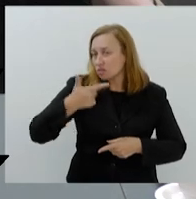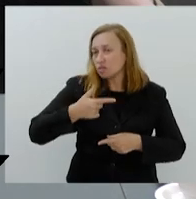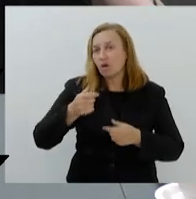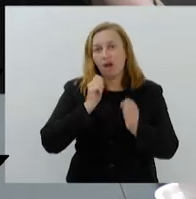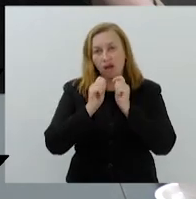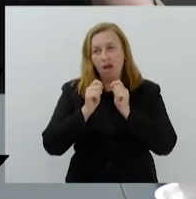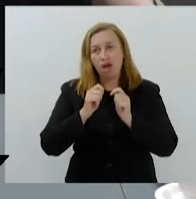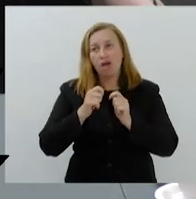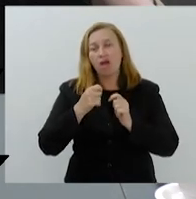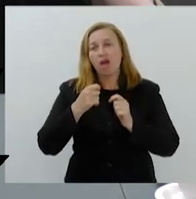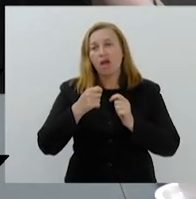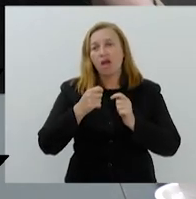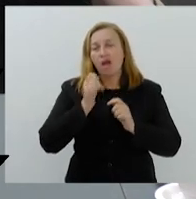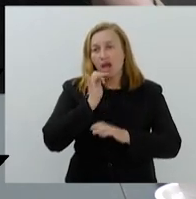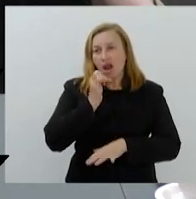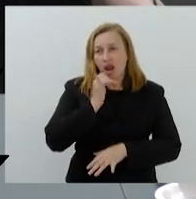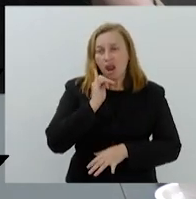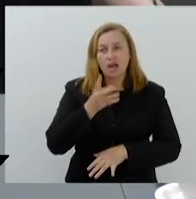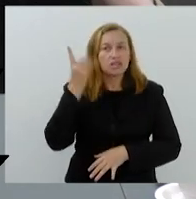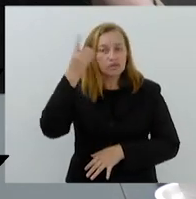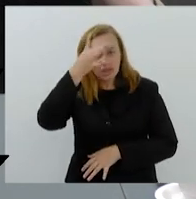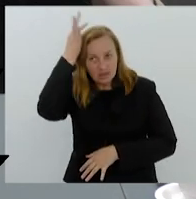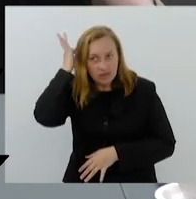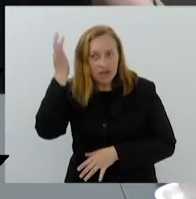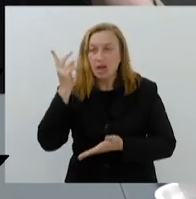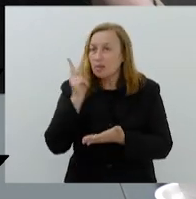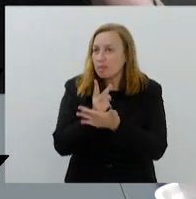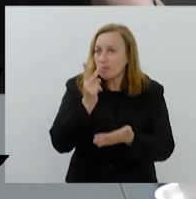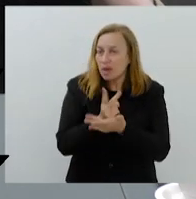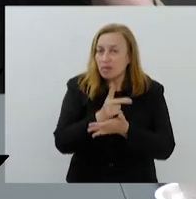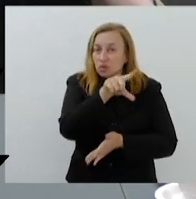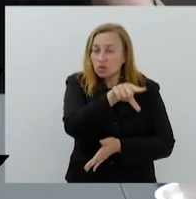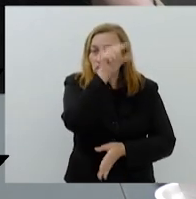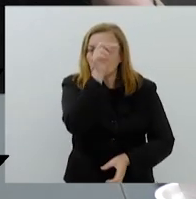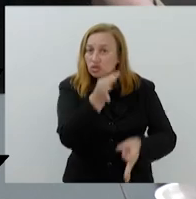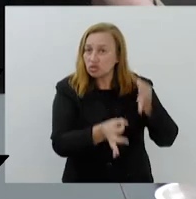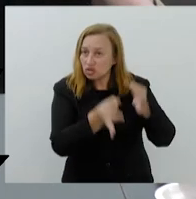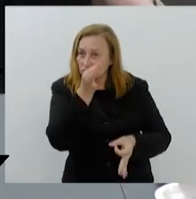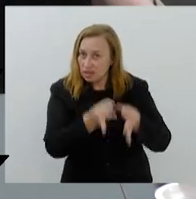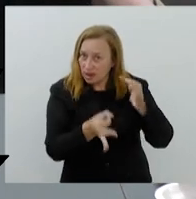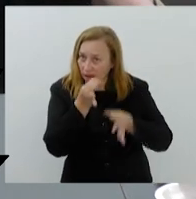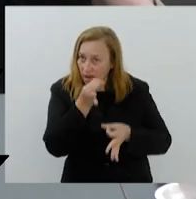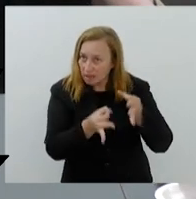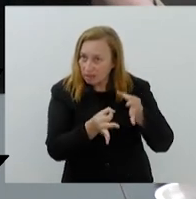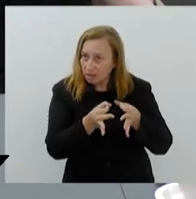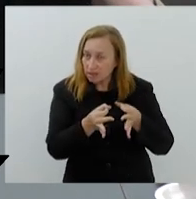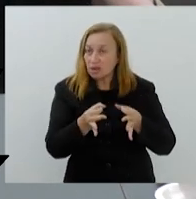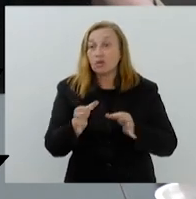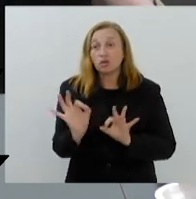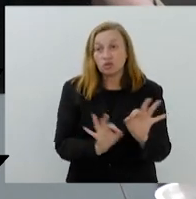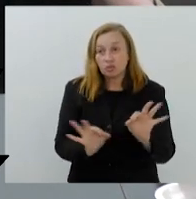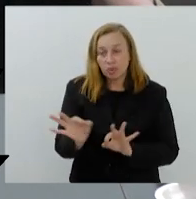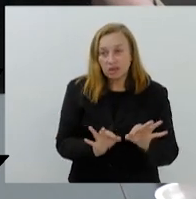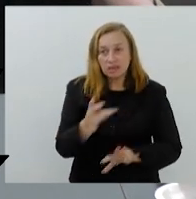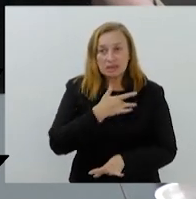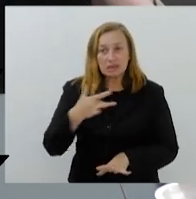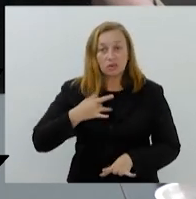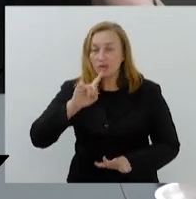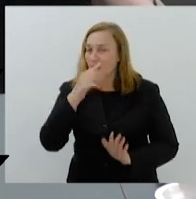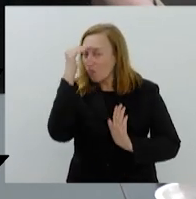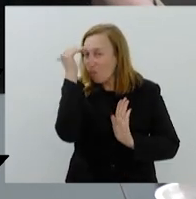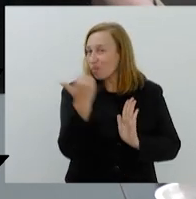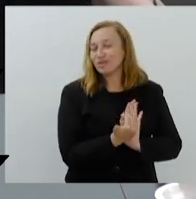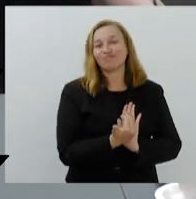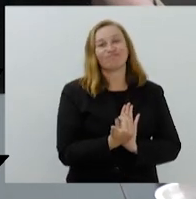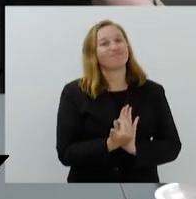Fred Pacheco, mesmo com decisões judiciais, os planos de saúde não as cumprem.